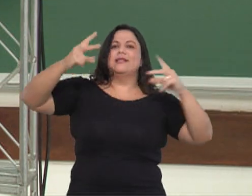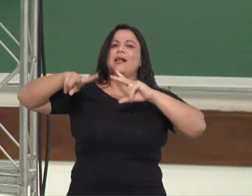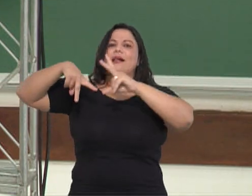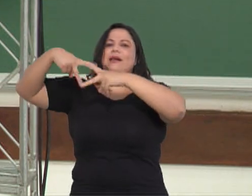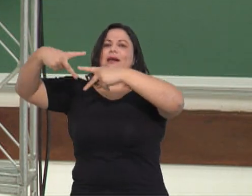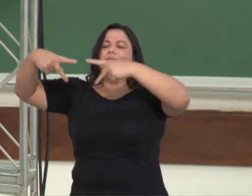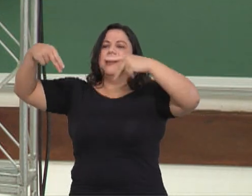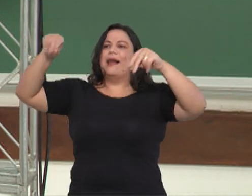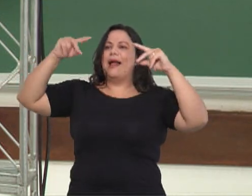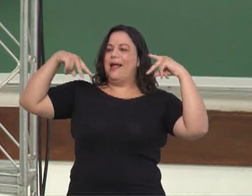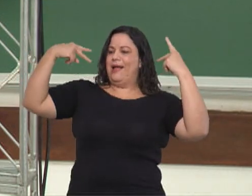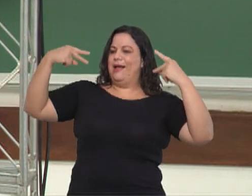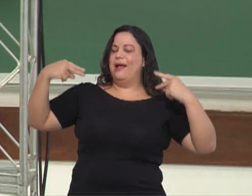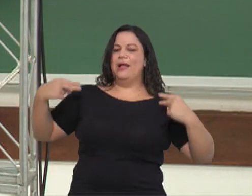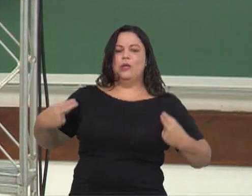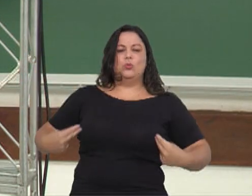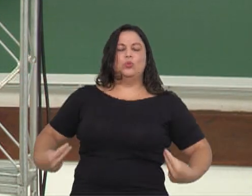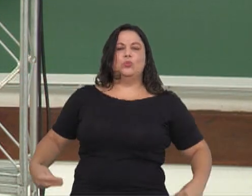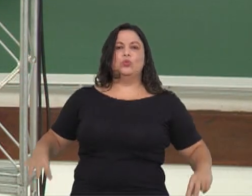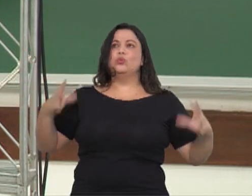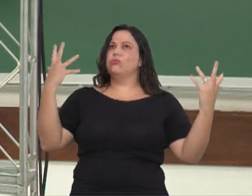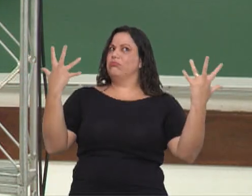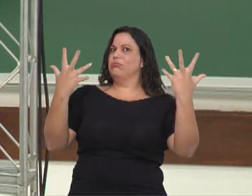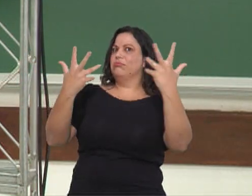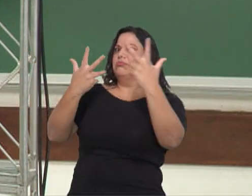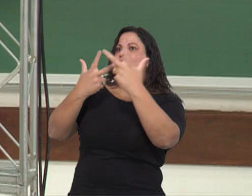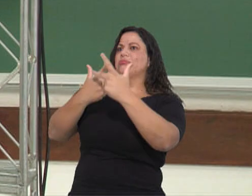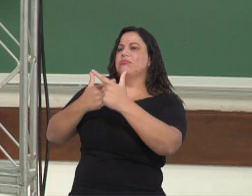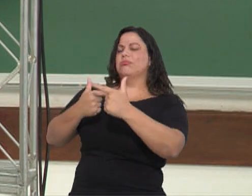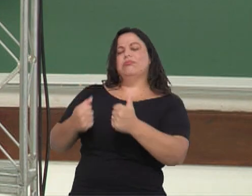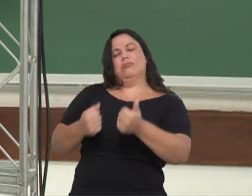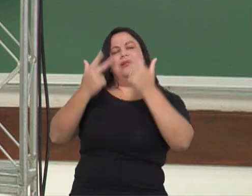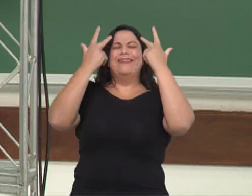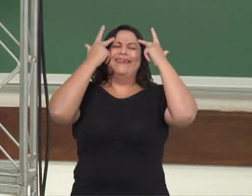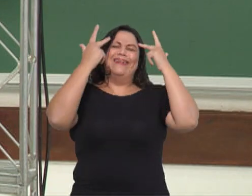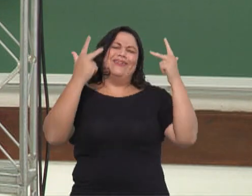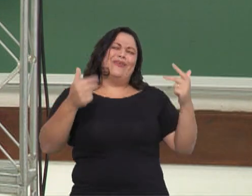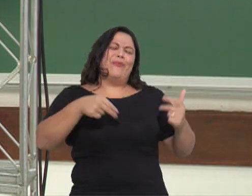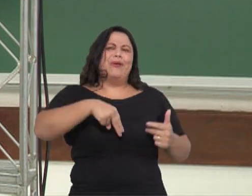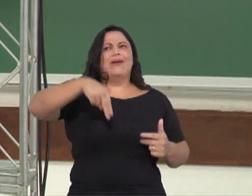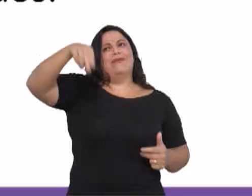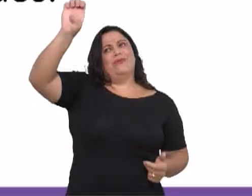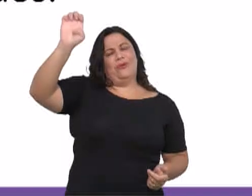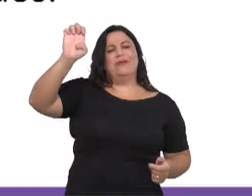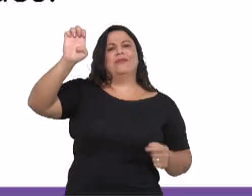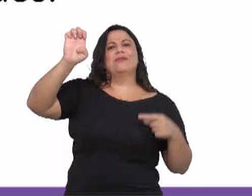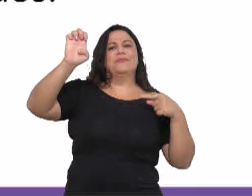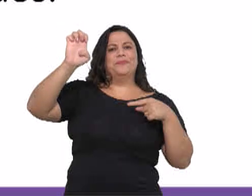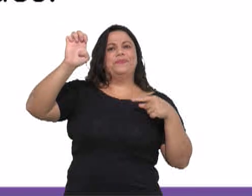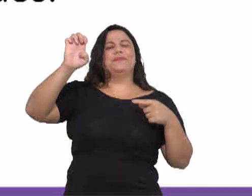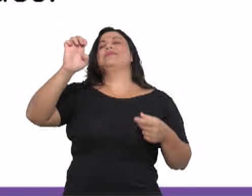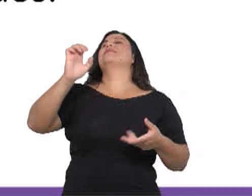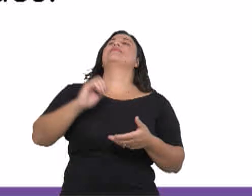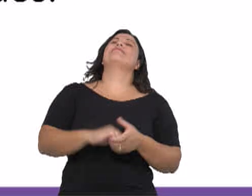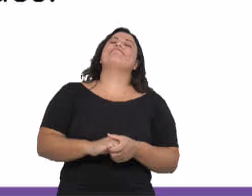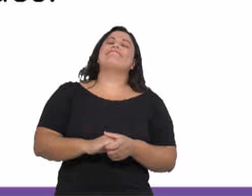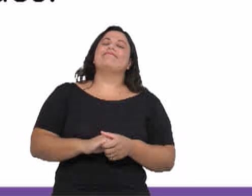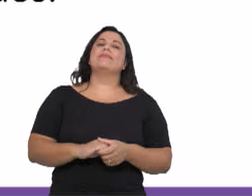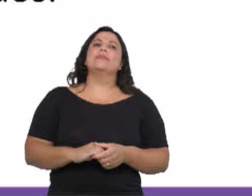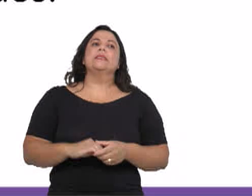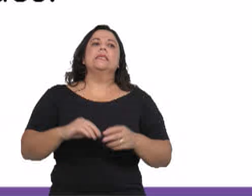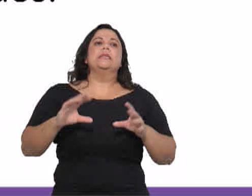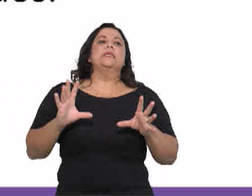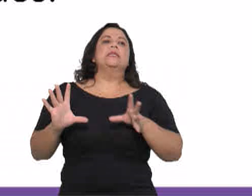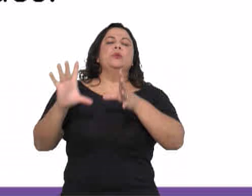festa muito bonita, mais comum no Nordeste brasileiro. Na congada se reúnem elementos